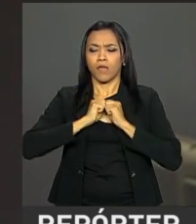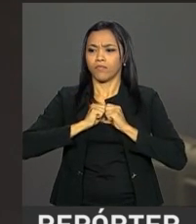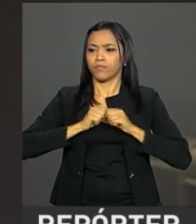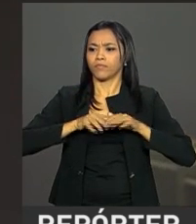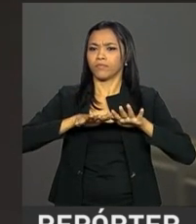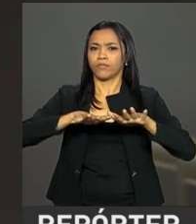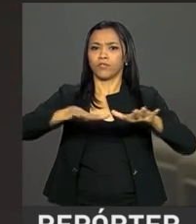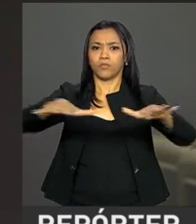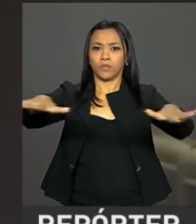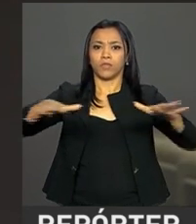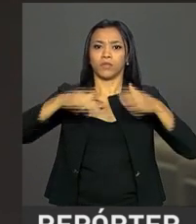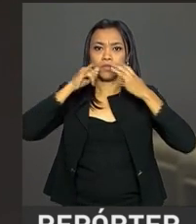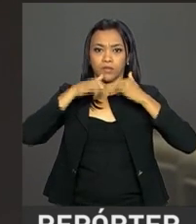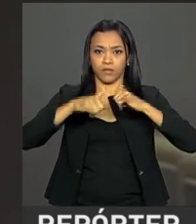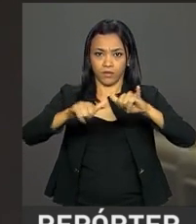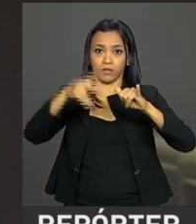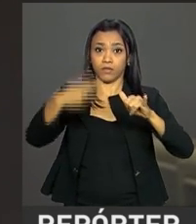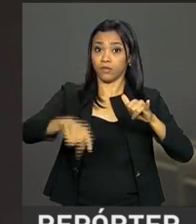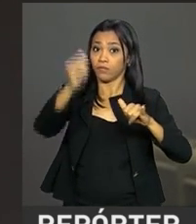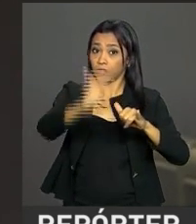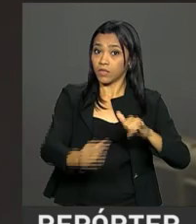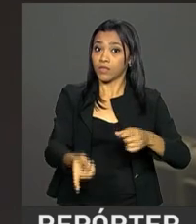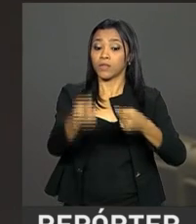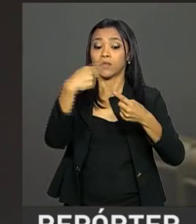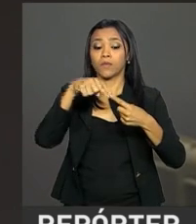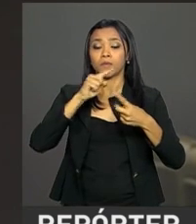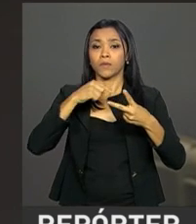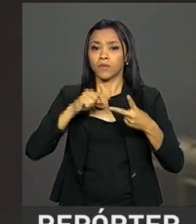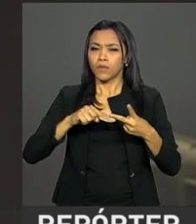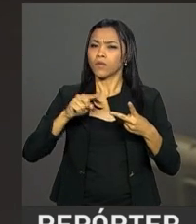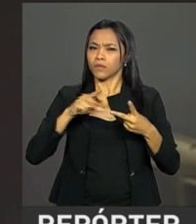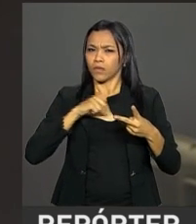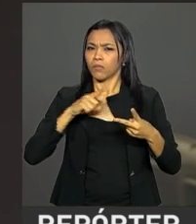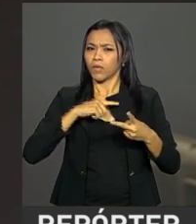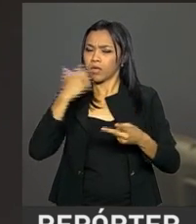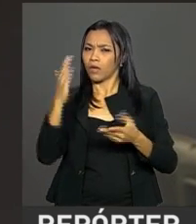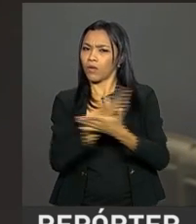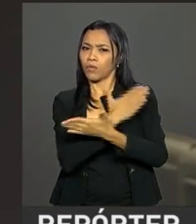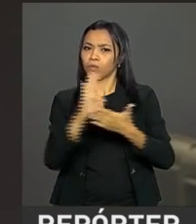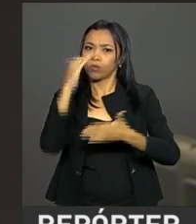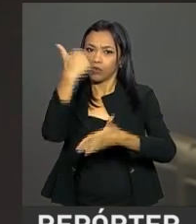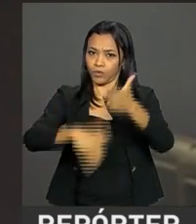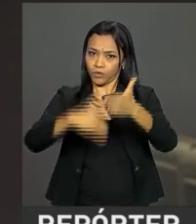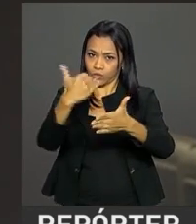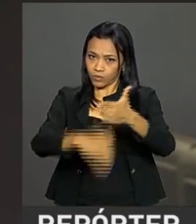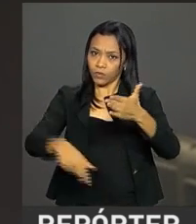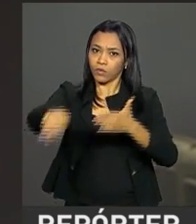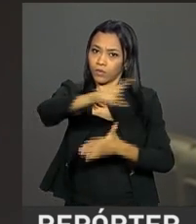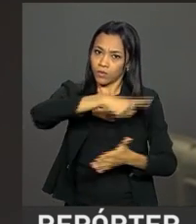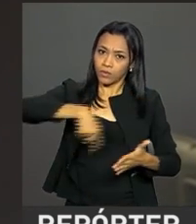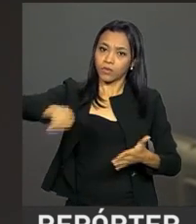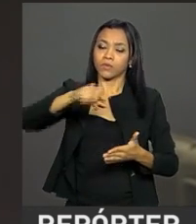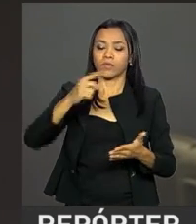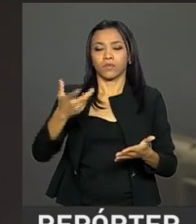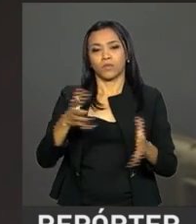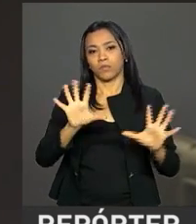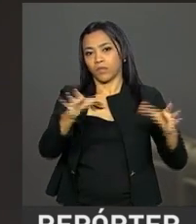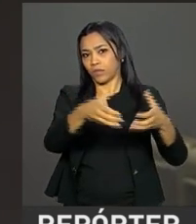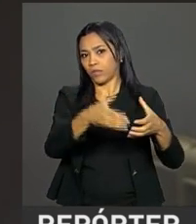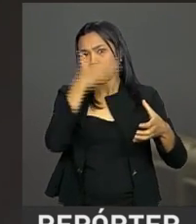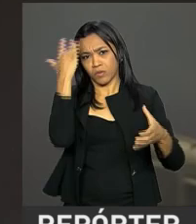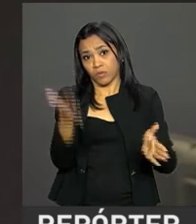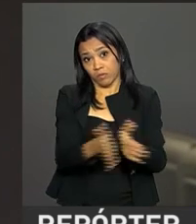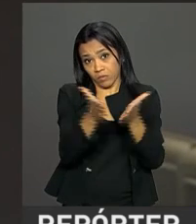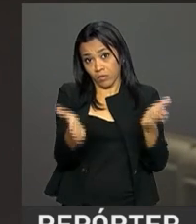no brasil ele também serve para curtir alguns descontos nas tarifas de alguns consumidores classe de consumidores como consumidor de